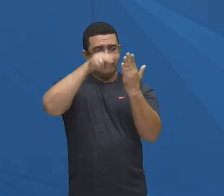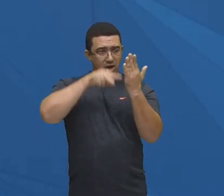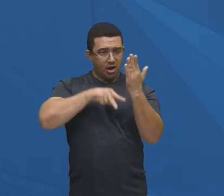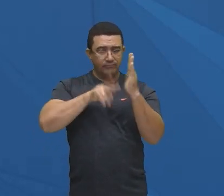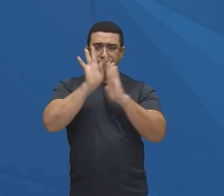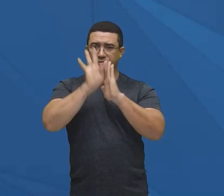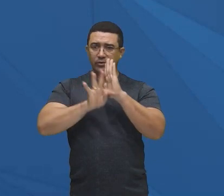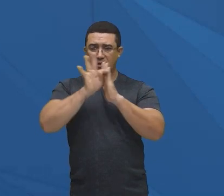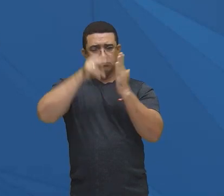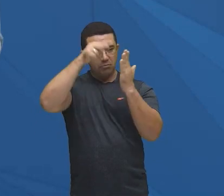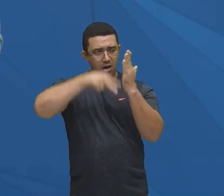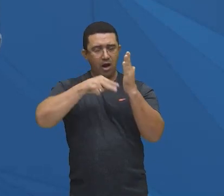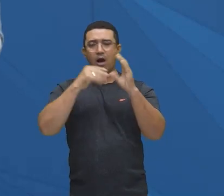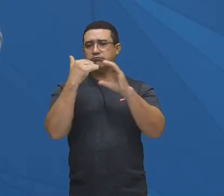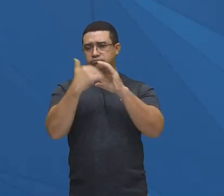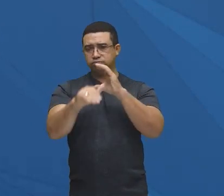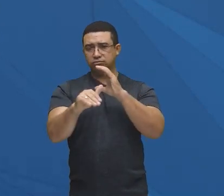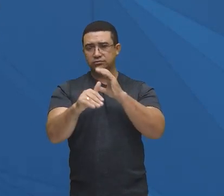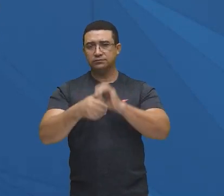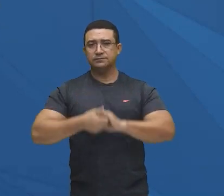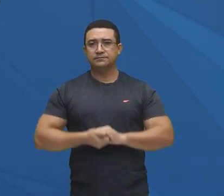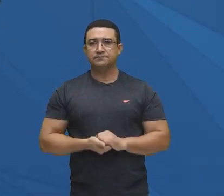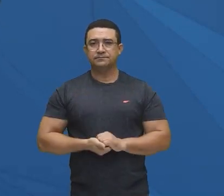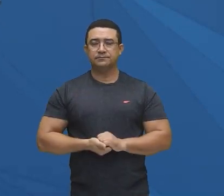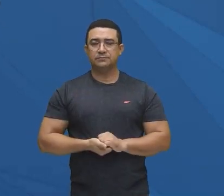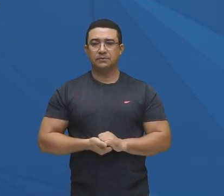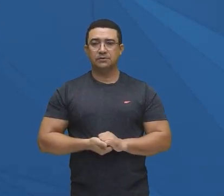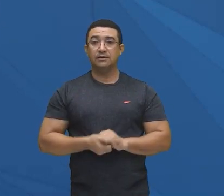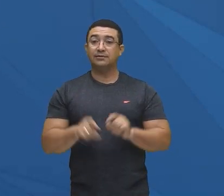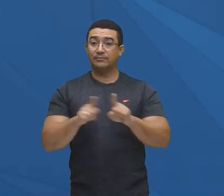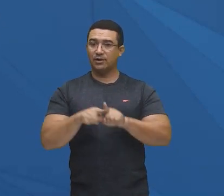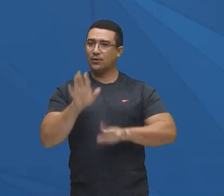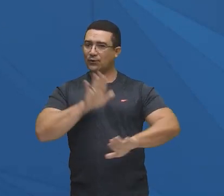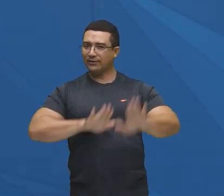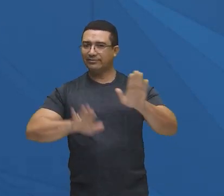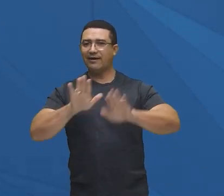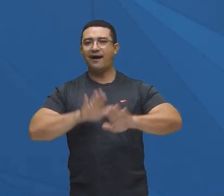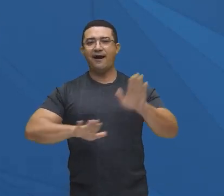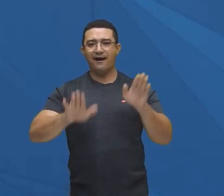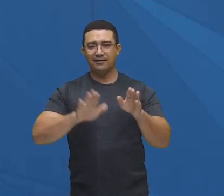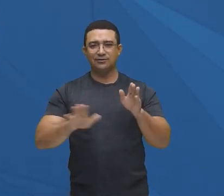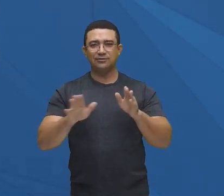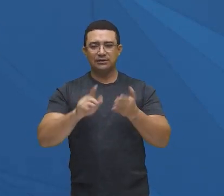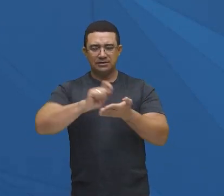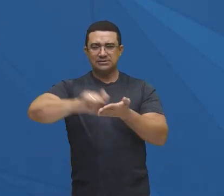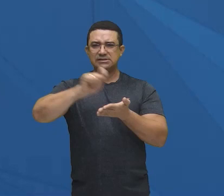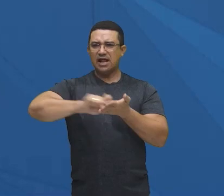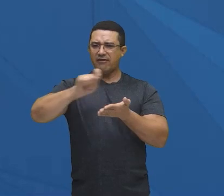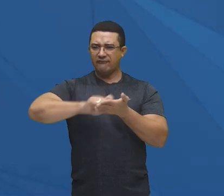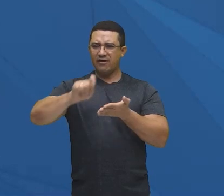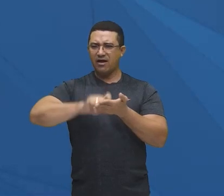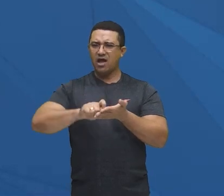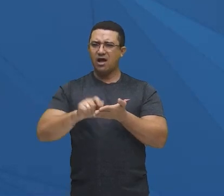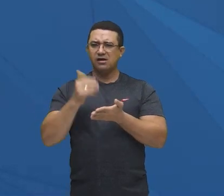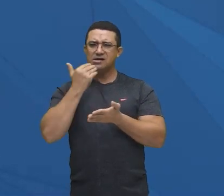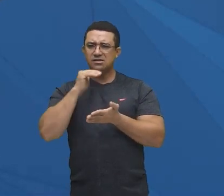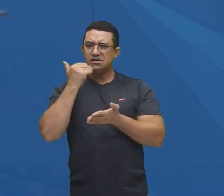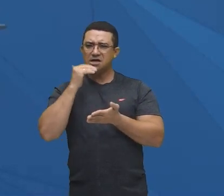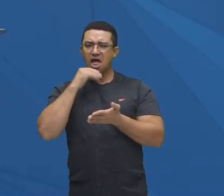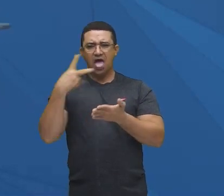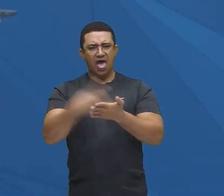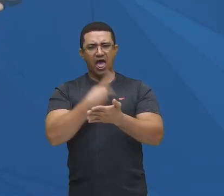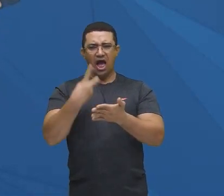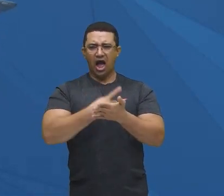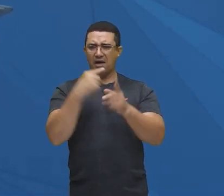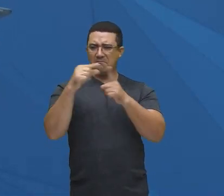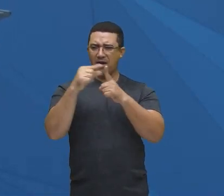maneira responsável. Cuidado com erros ortográficos, porque às vezes eles podem até virar memes, e às vezes a gente digitando rápido,